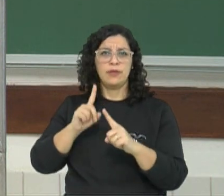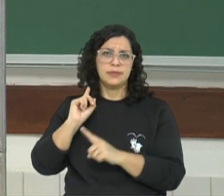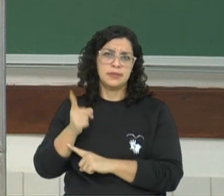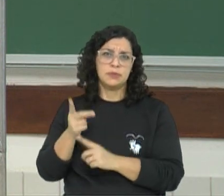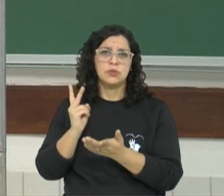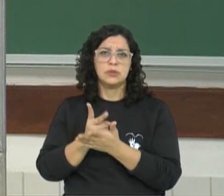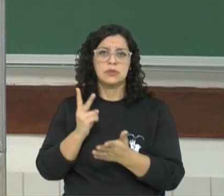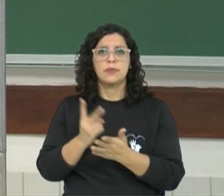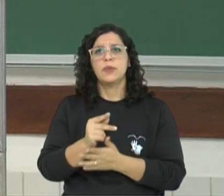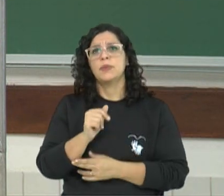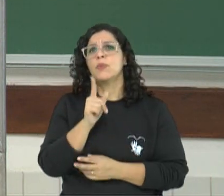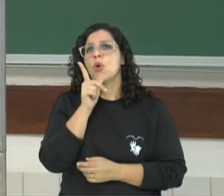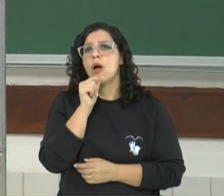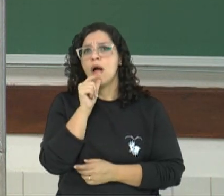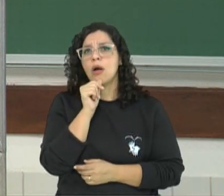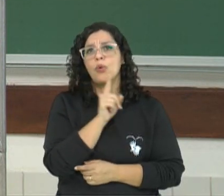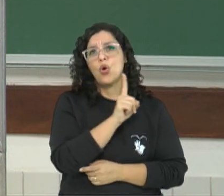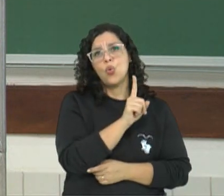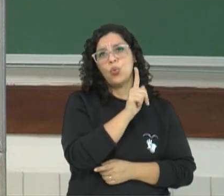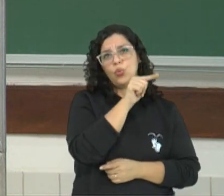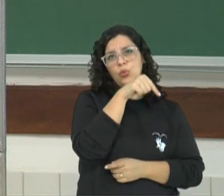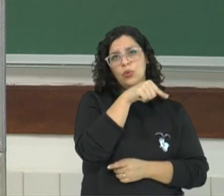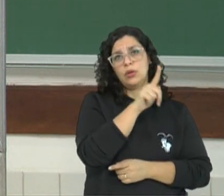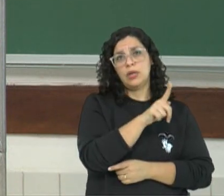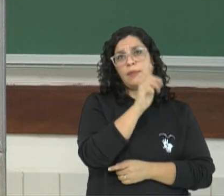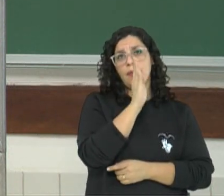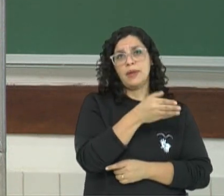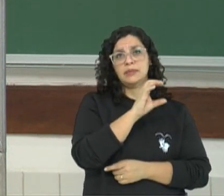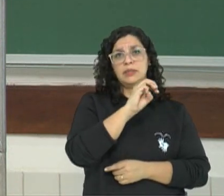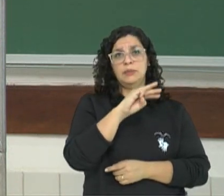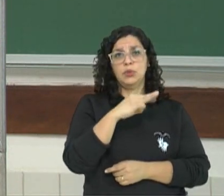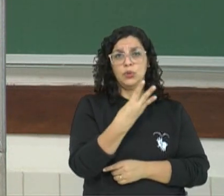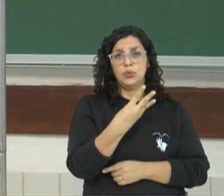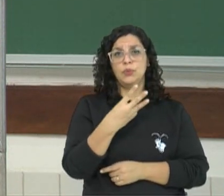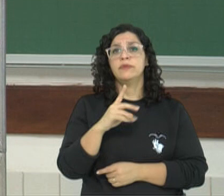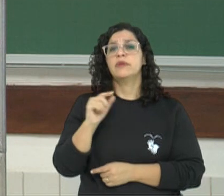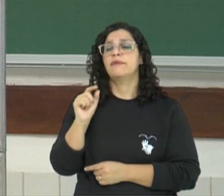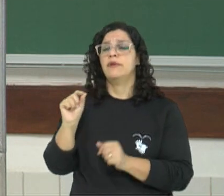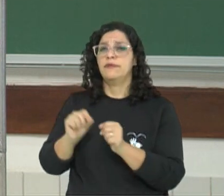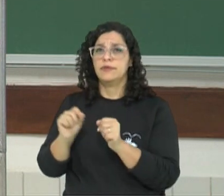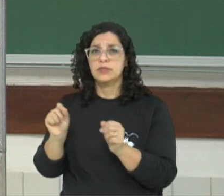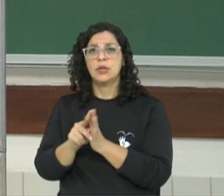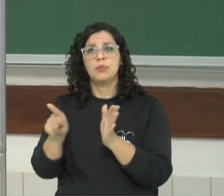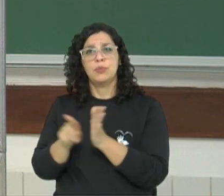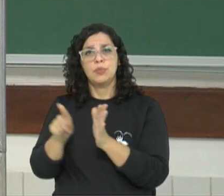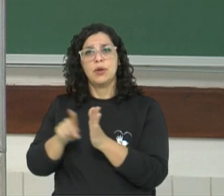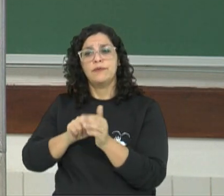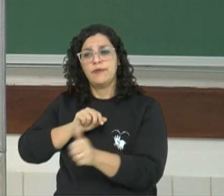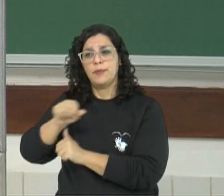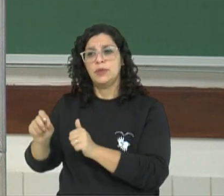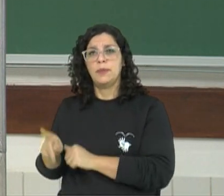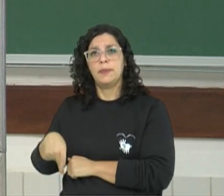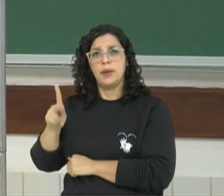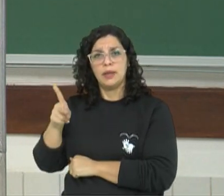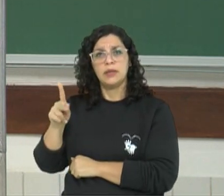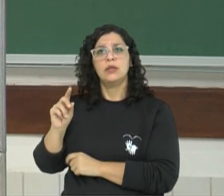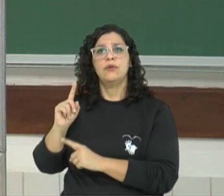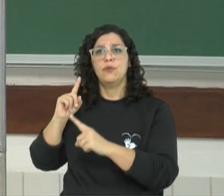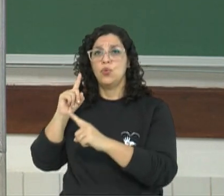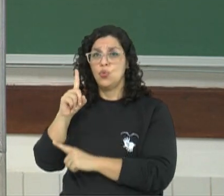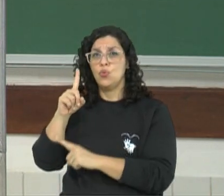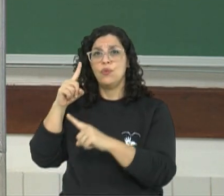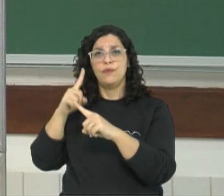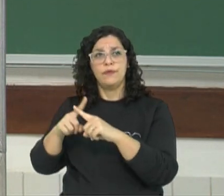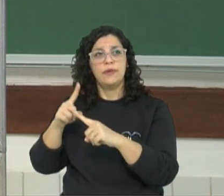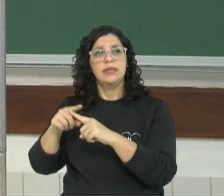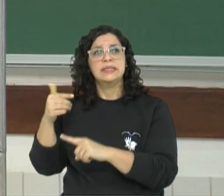exemplo, a água, que vale 1 grama por centímetro cúbico, você, para converter para quilograma por metro cúbico, o que você faz?